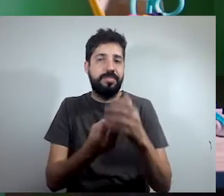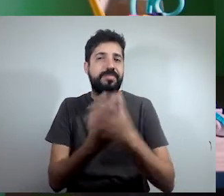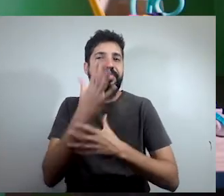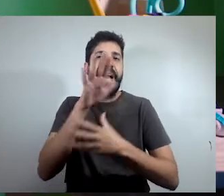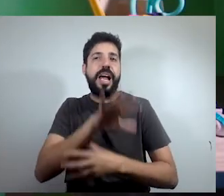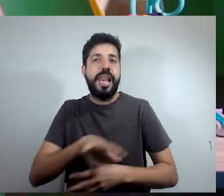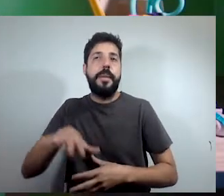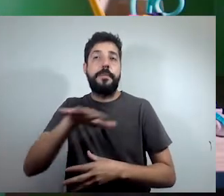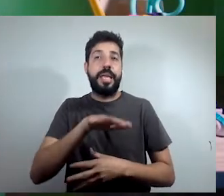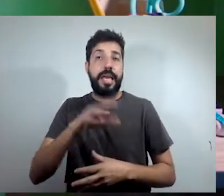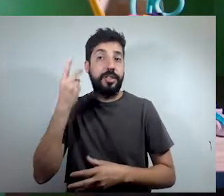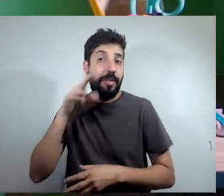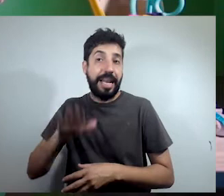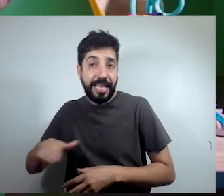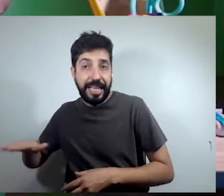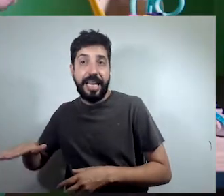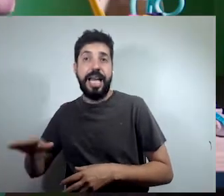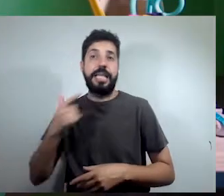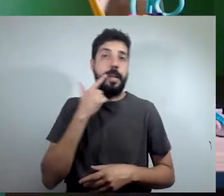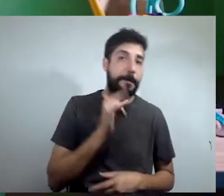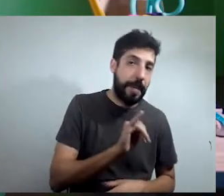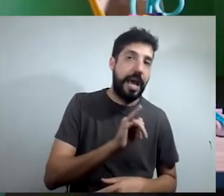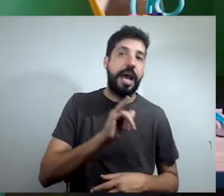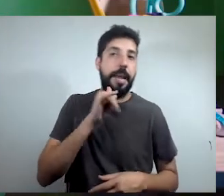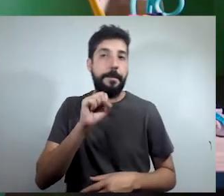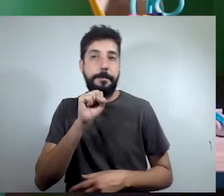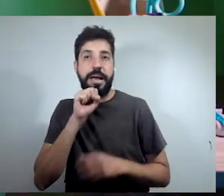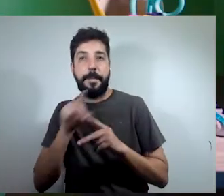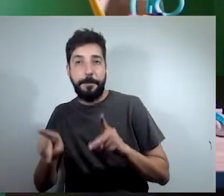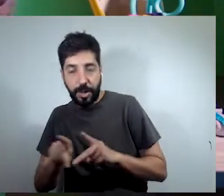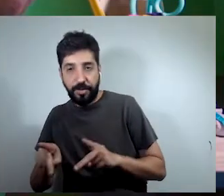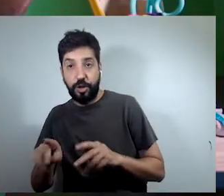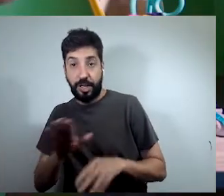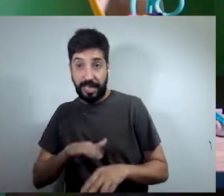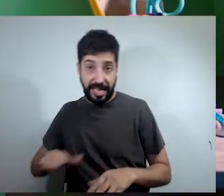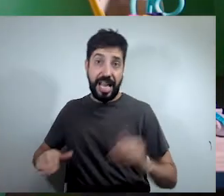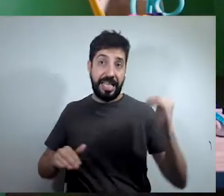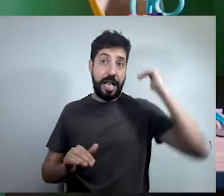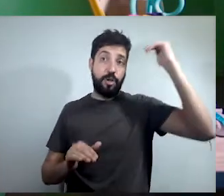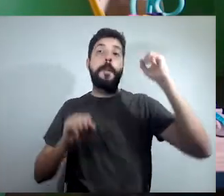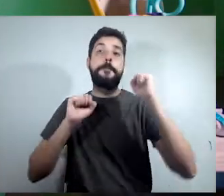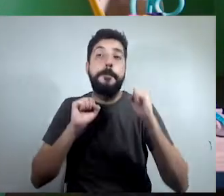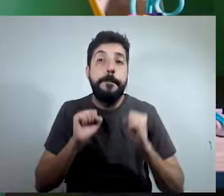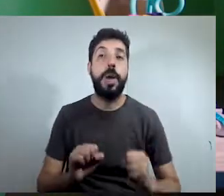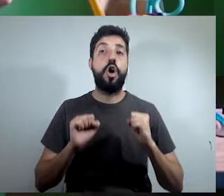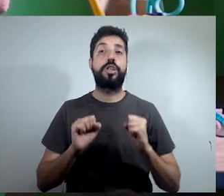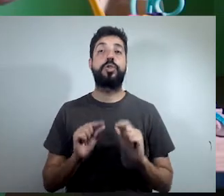amigável para que as crianças, os pais, os professores, ou seja, as crianças e os adultos, possam